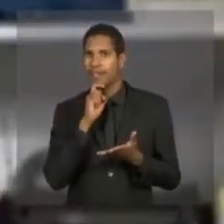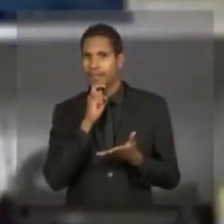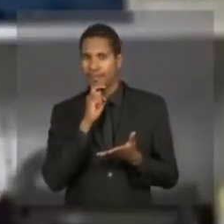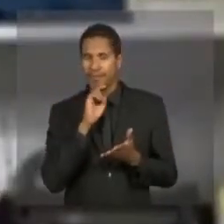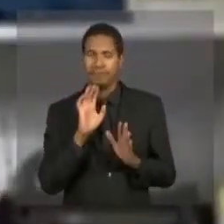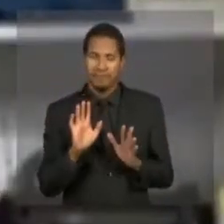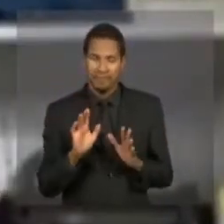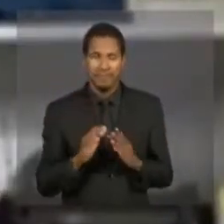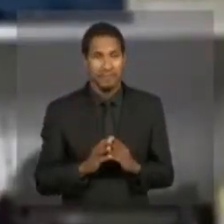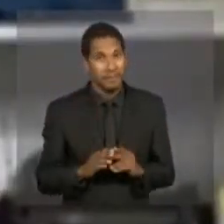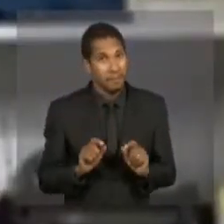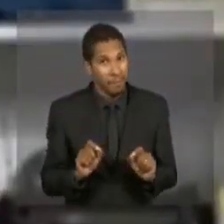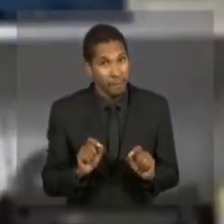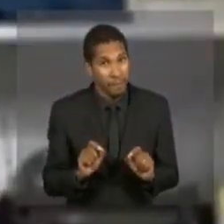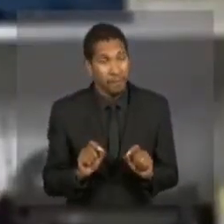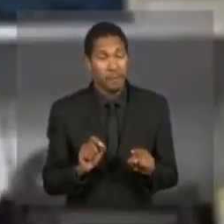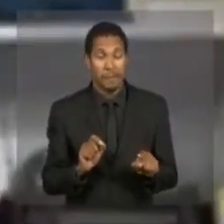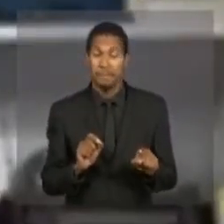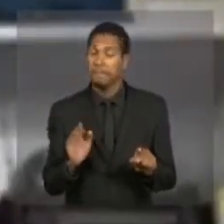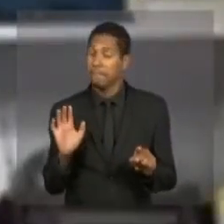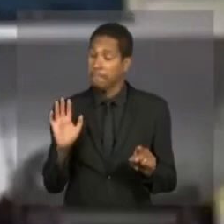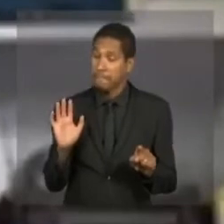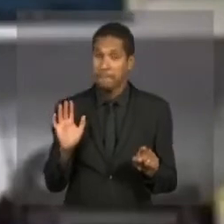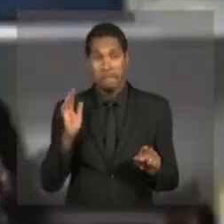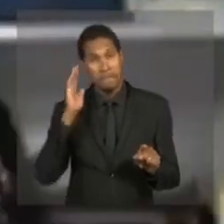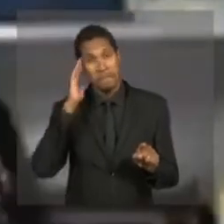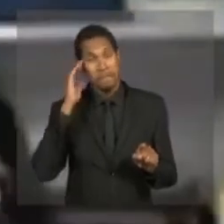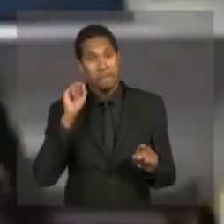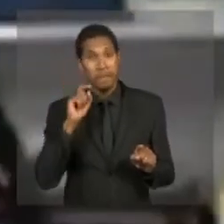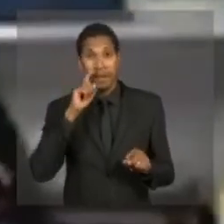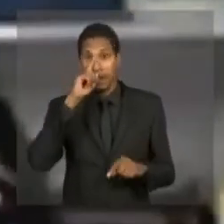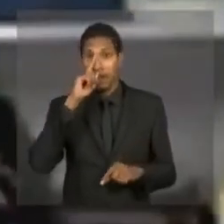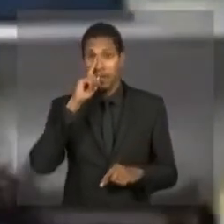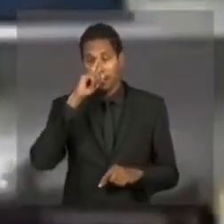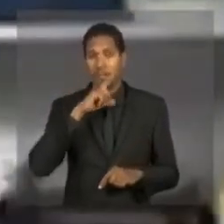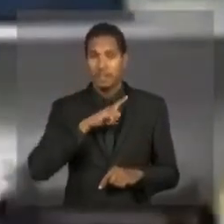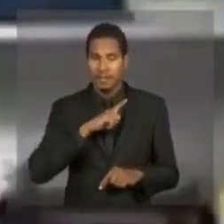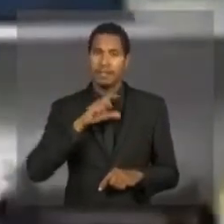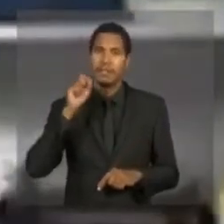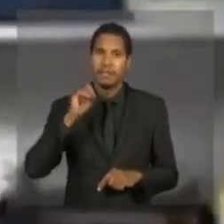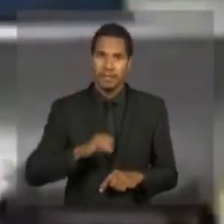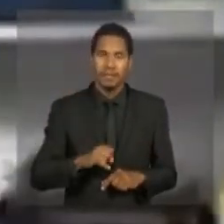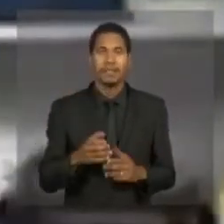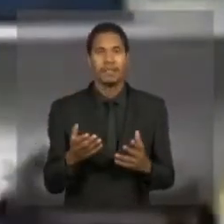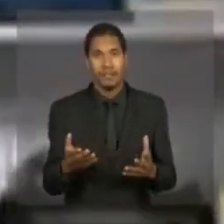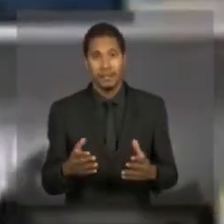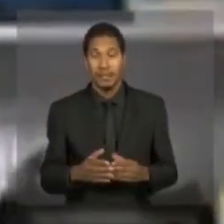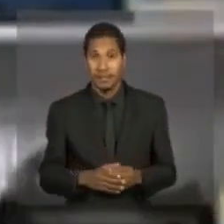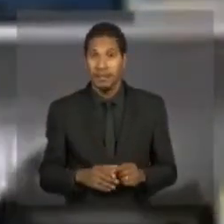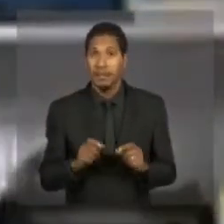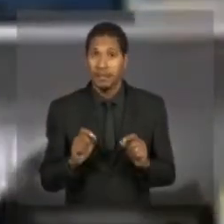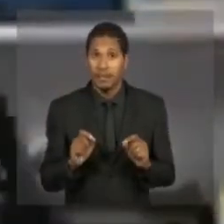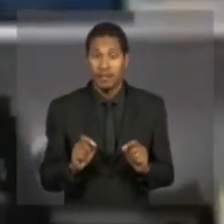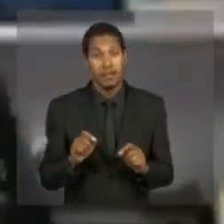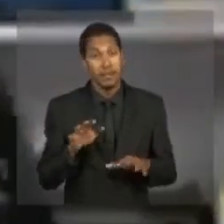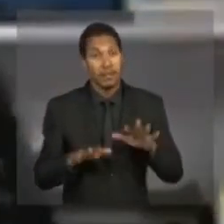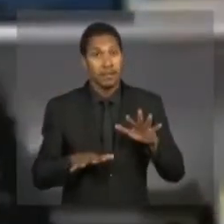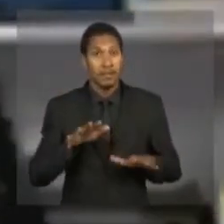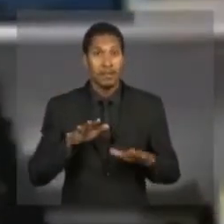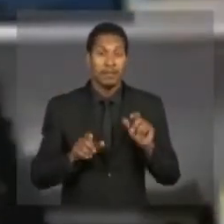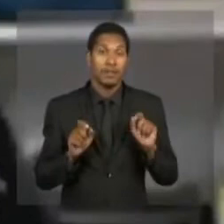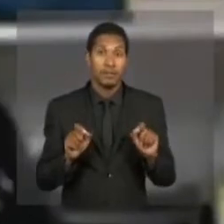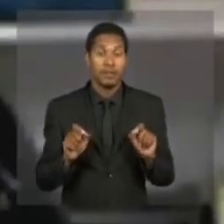vem. Mas ainda assim, eu entendo que o risco é muito grande e é bem possível que a gente tenha